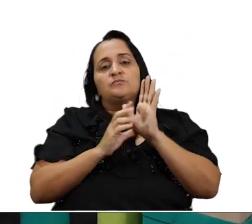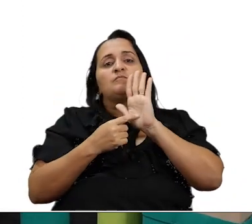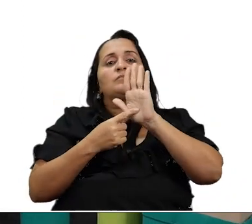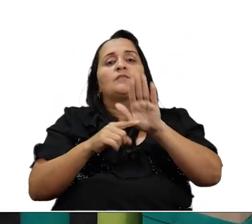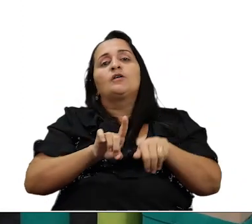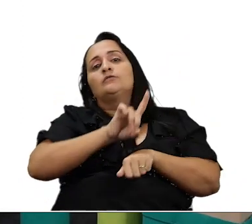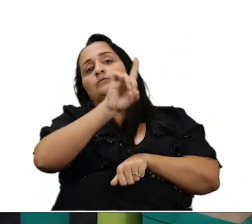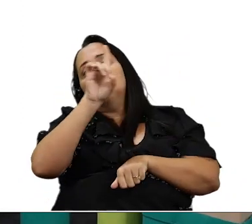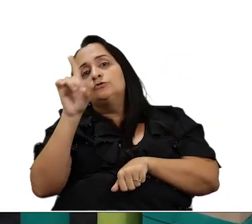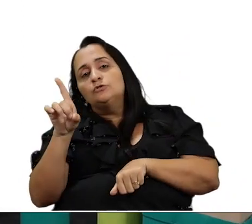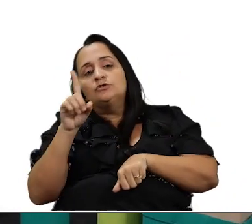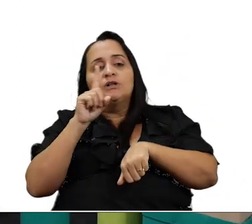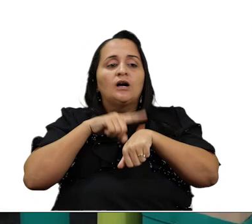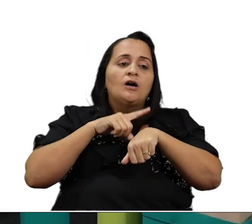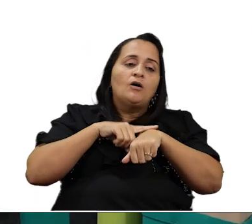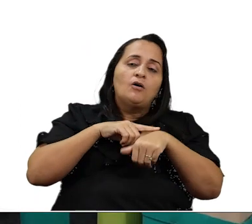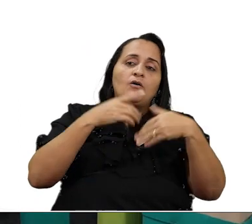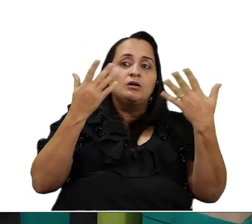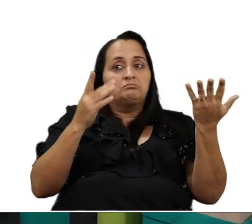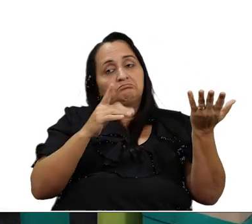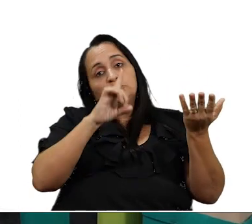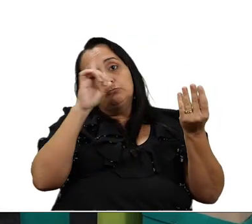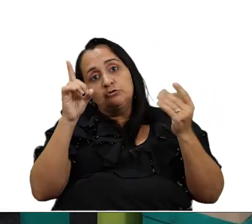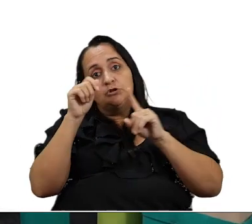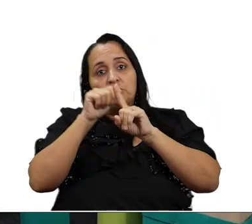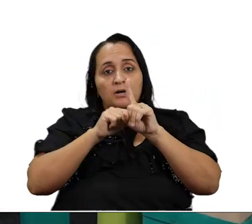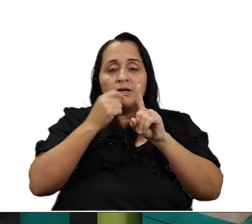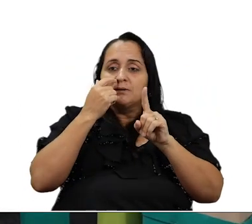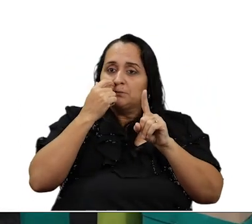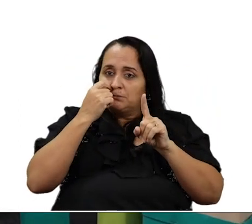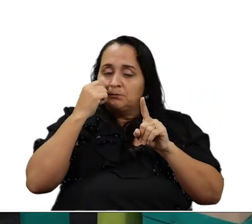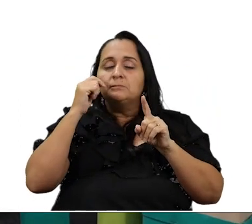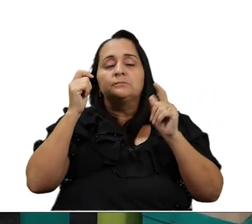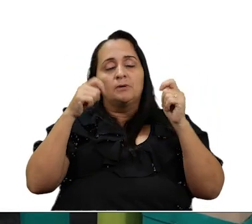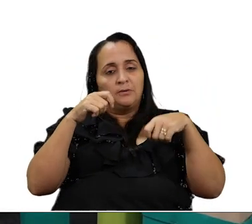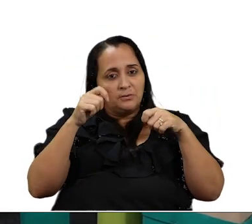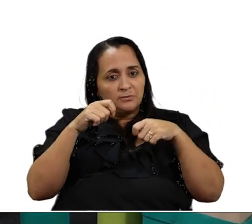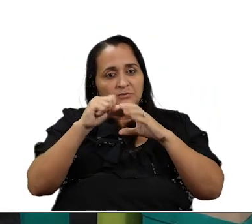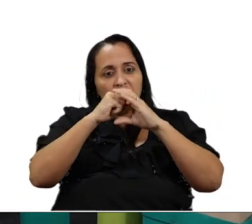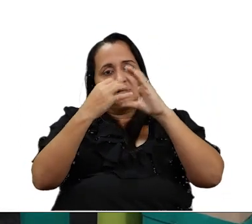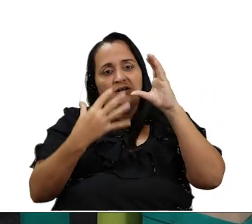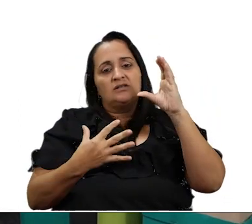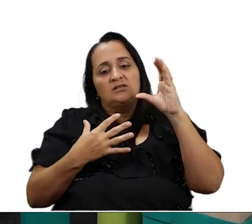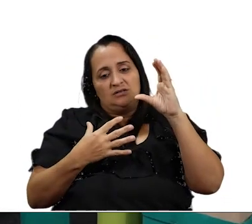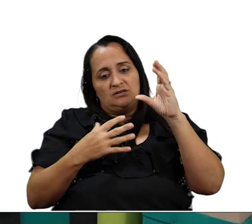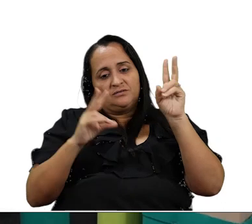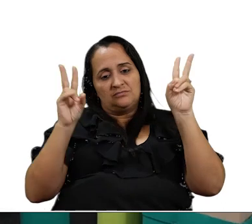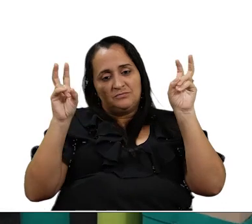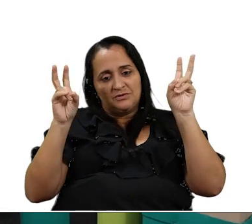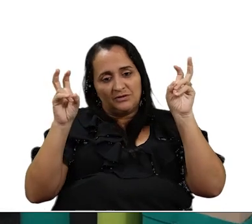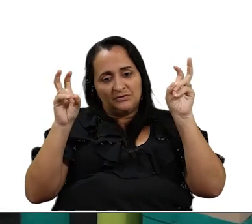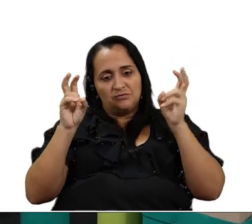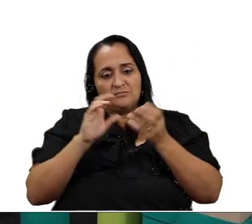hora, o dia. Então, tudo isso são características de um texto de notícia, tá bom? Então,